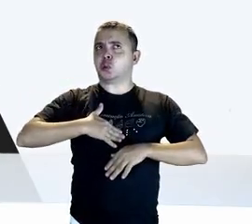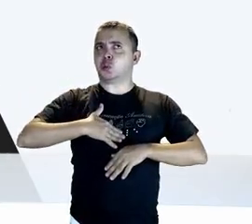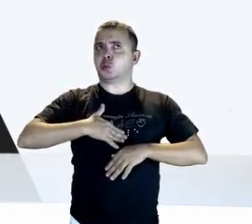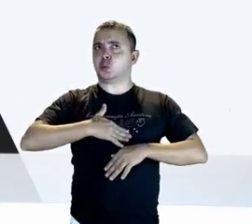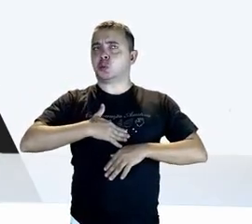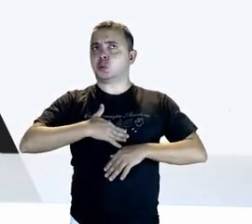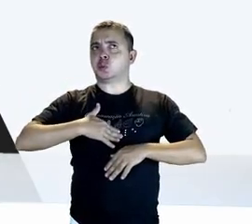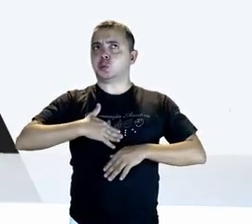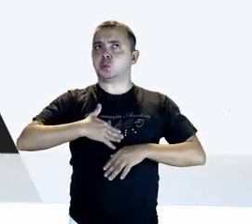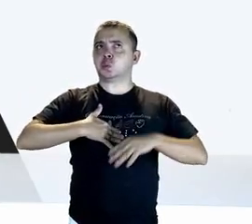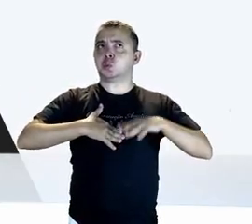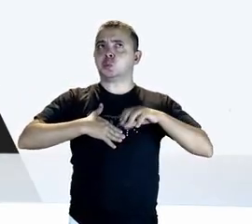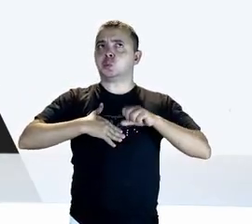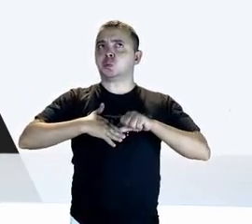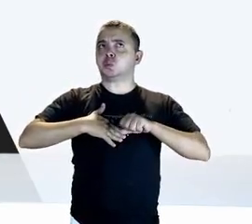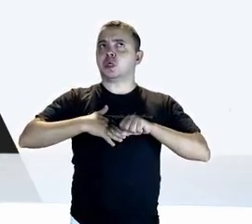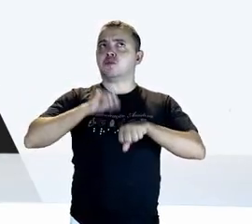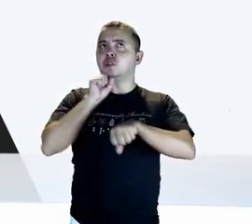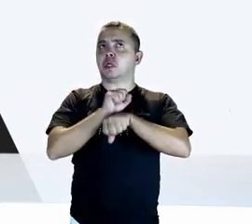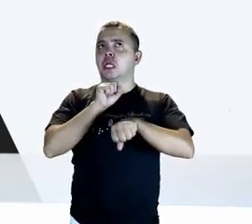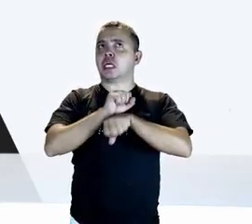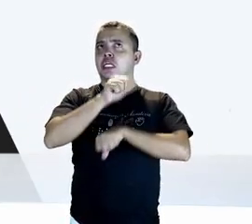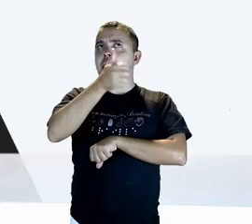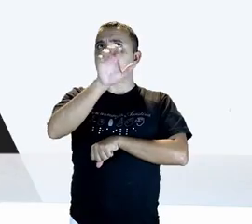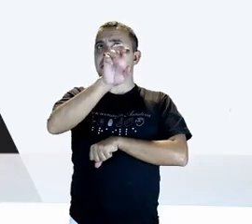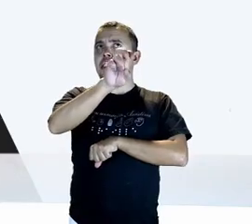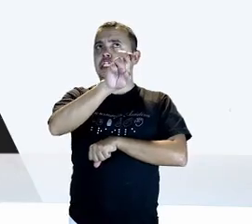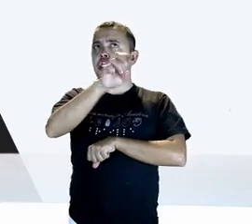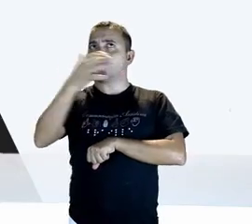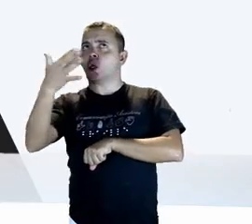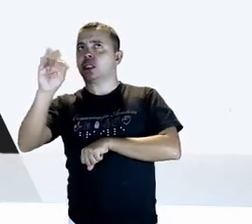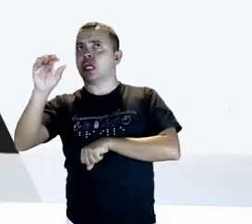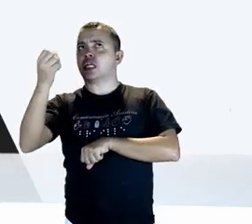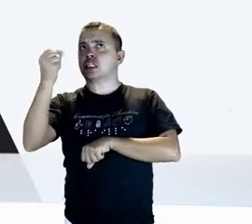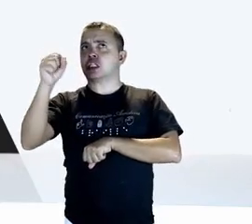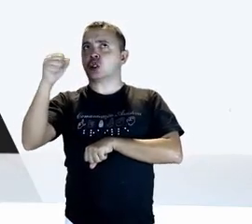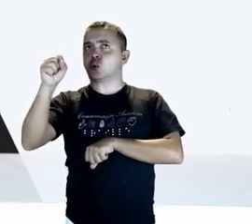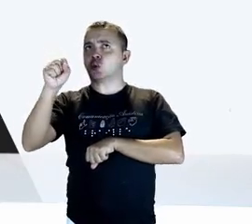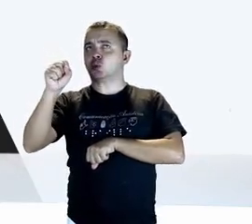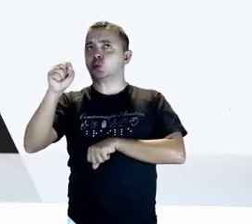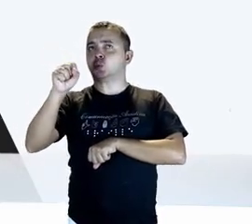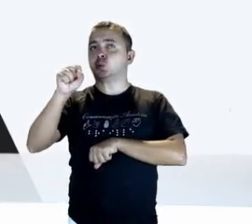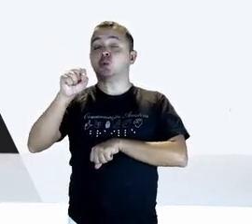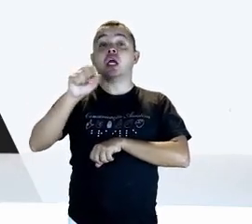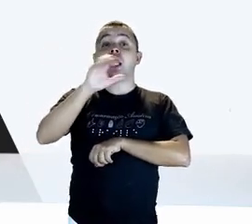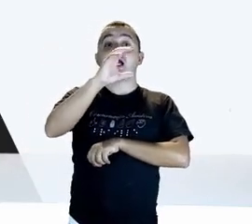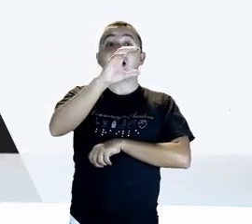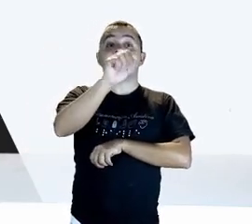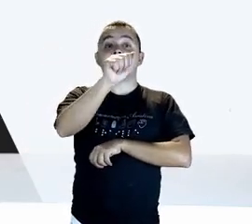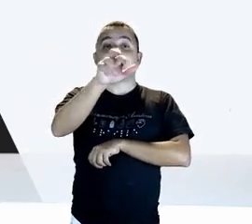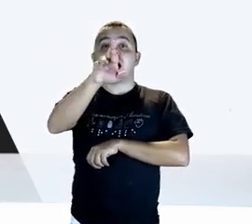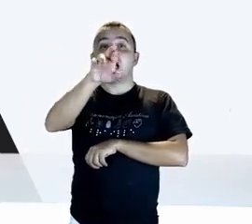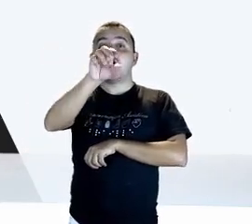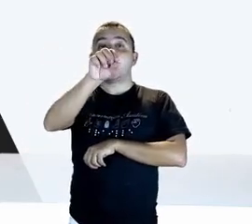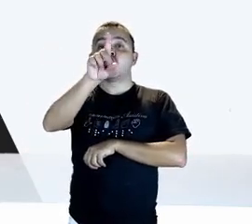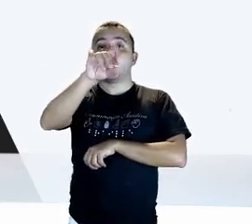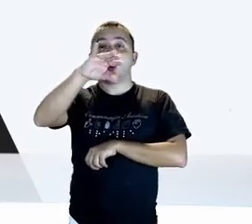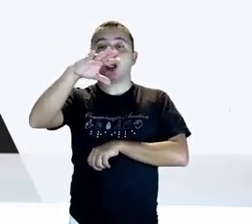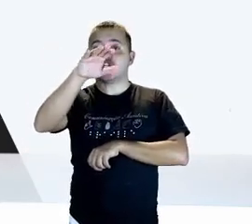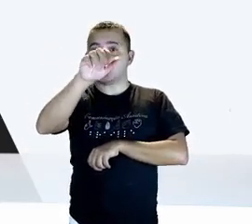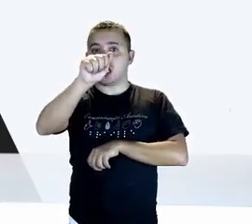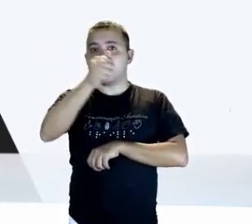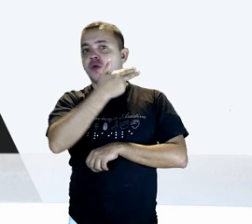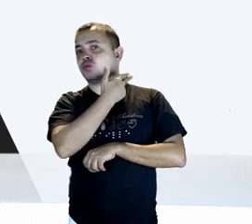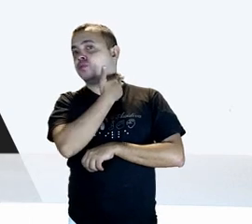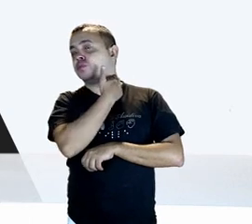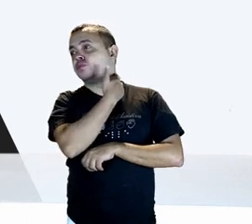pulso, espere 5 a 10 segundos. A carótida, ela é a artéria mais